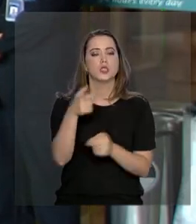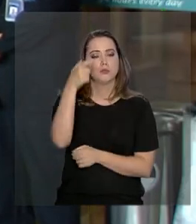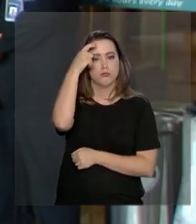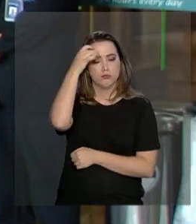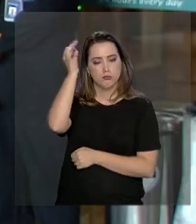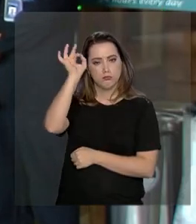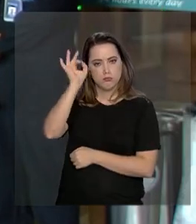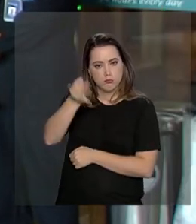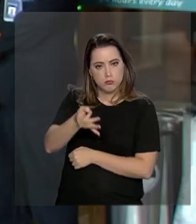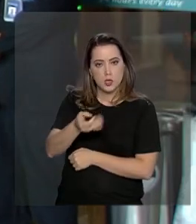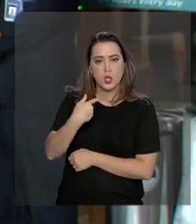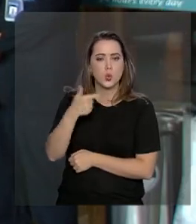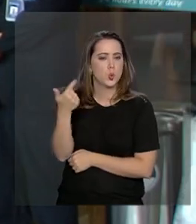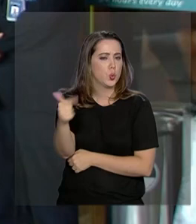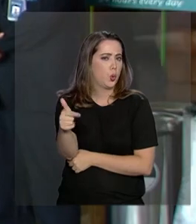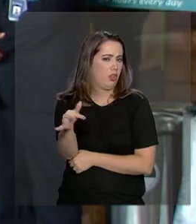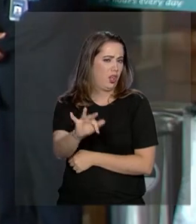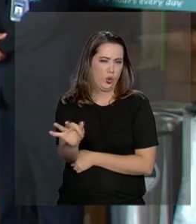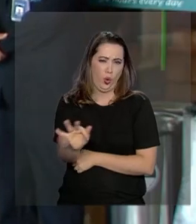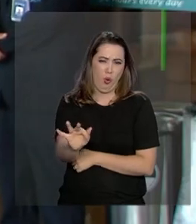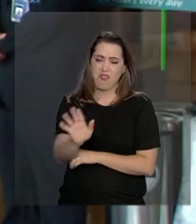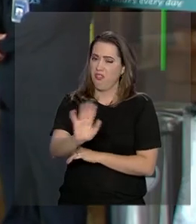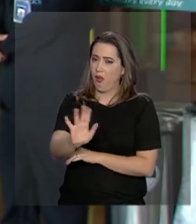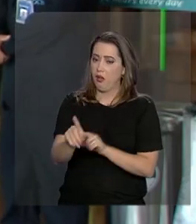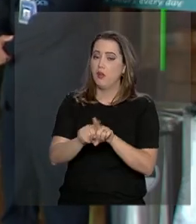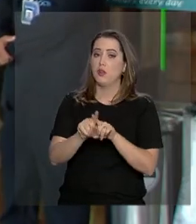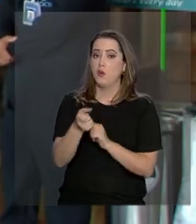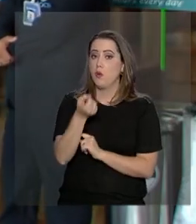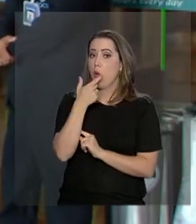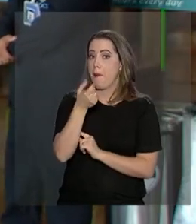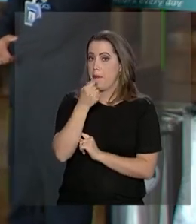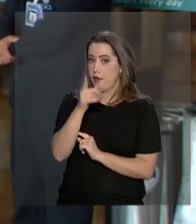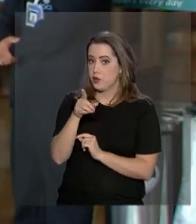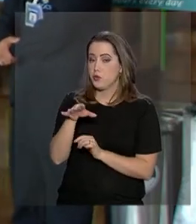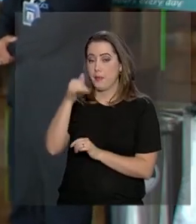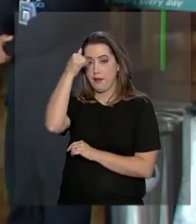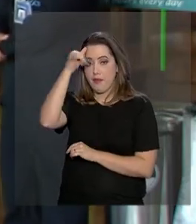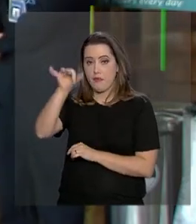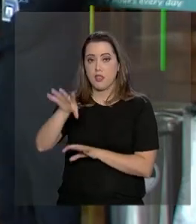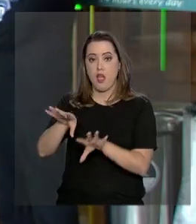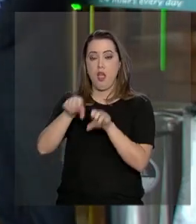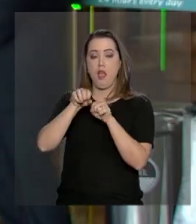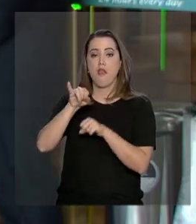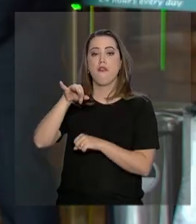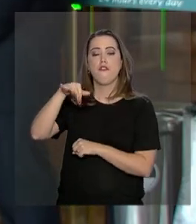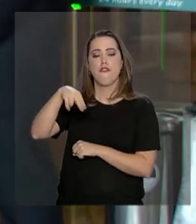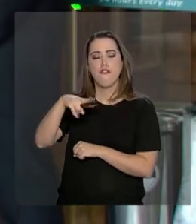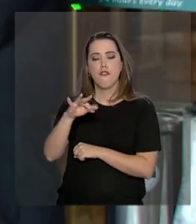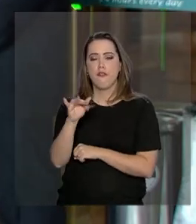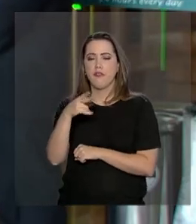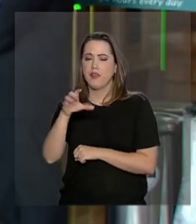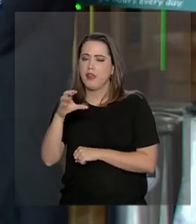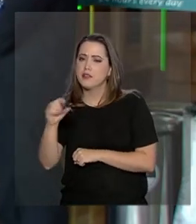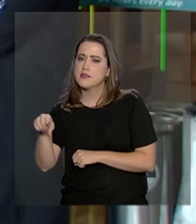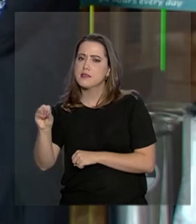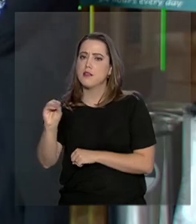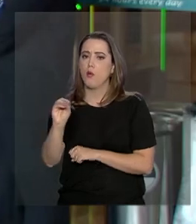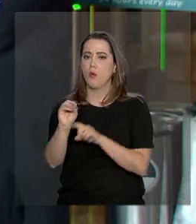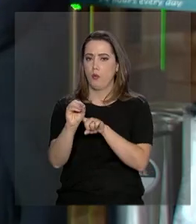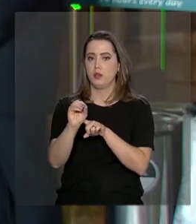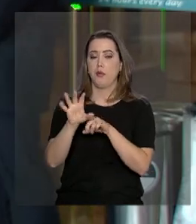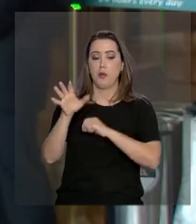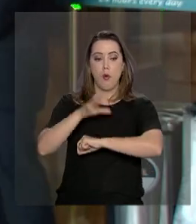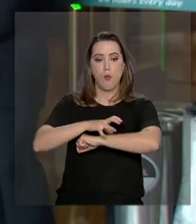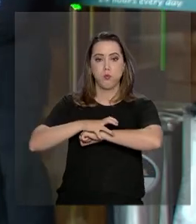consciente, sem dor, tomando medicamentos para a prevenção de infecções e trombose venosa profunda. O porta-voz